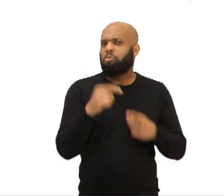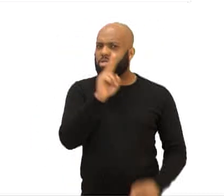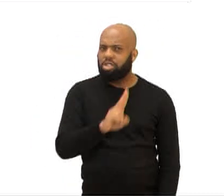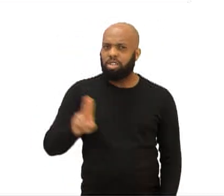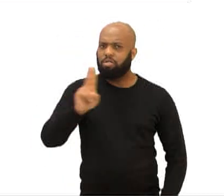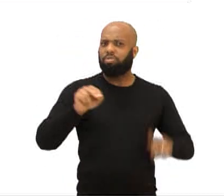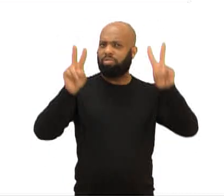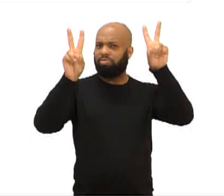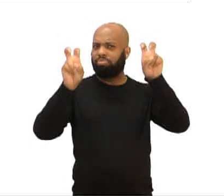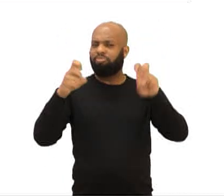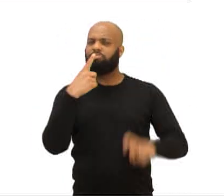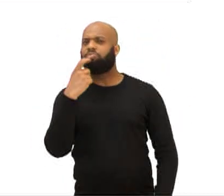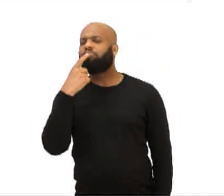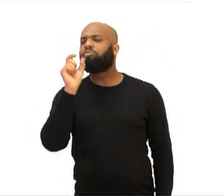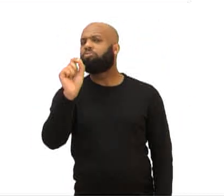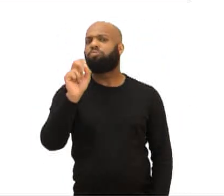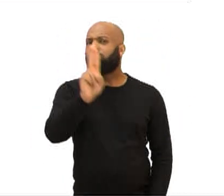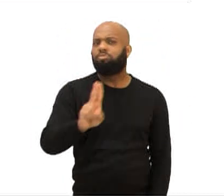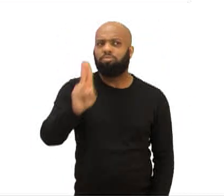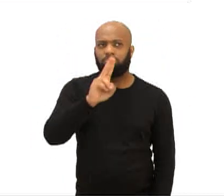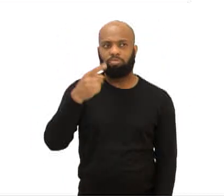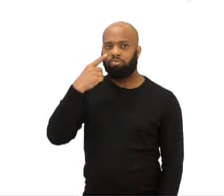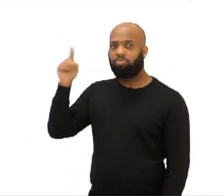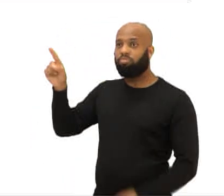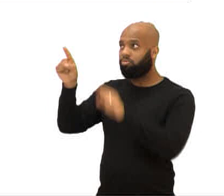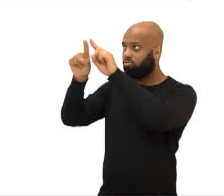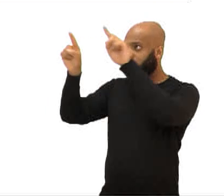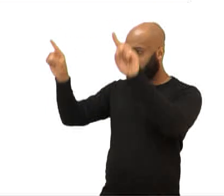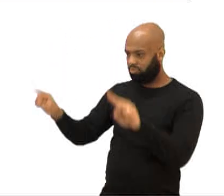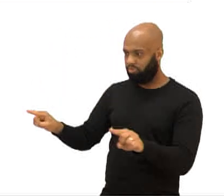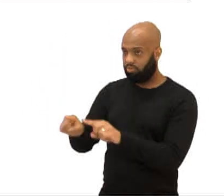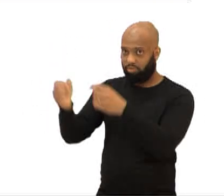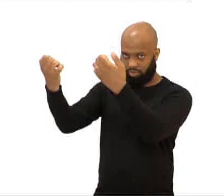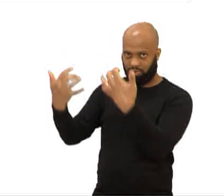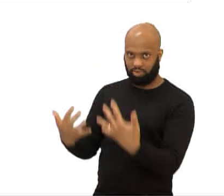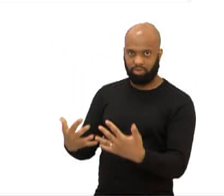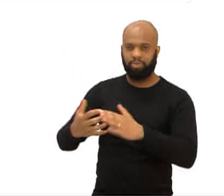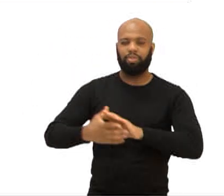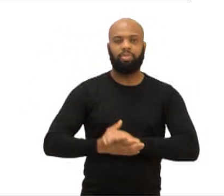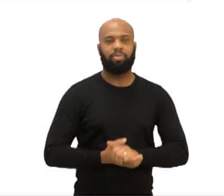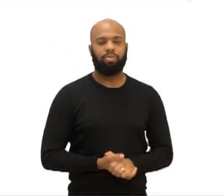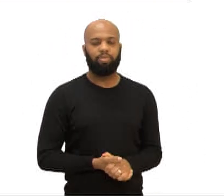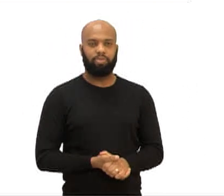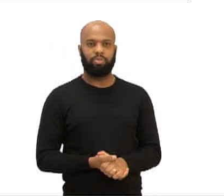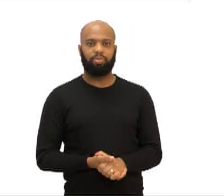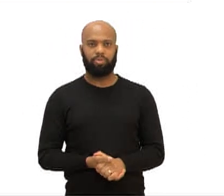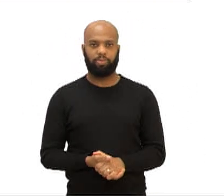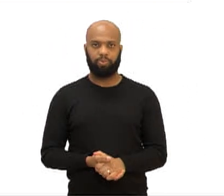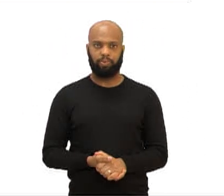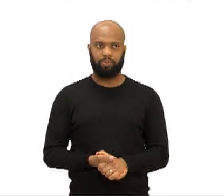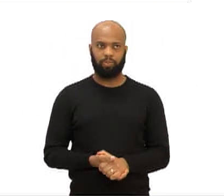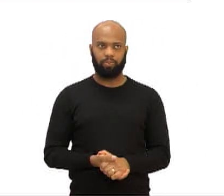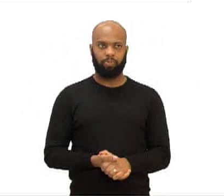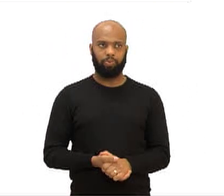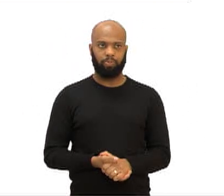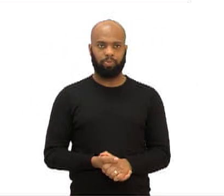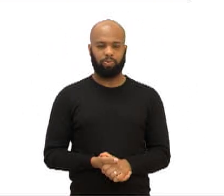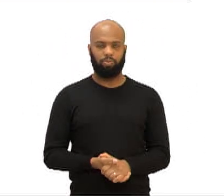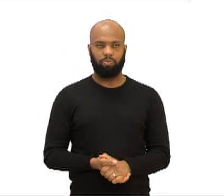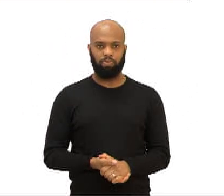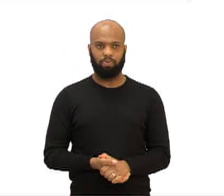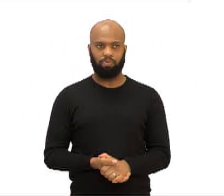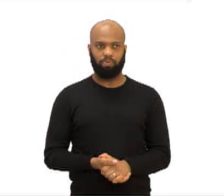esse pretérito perfeito? Olhe lá na caixinha, diz o seguinte: o pretérito perfeito se usa para falar de ações